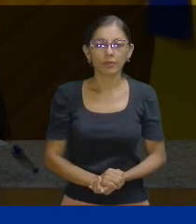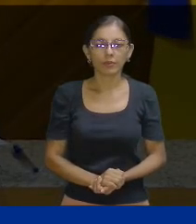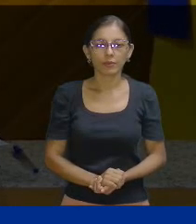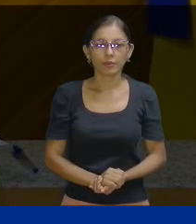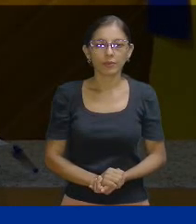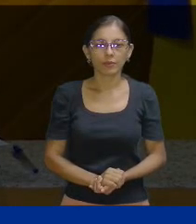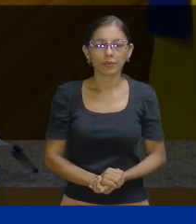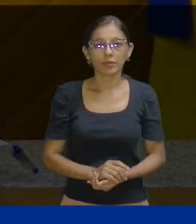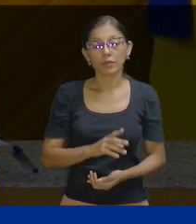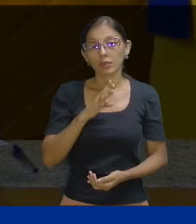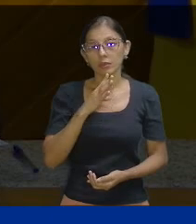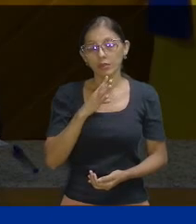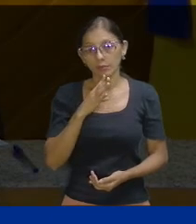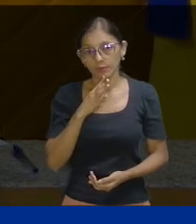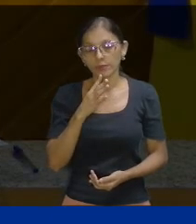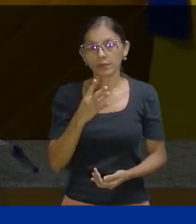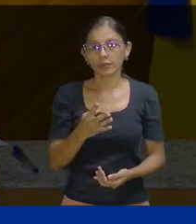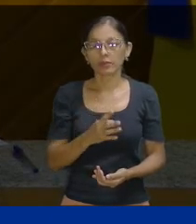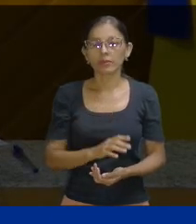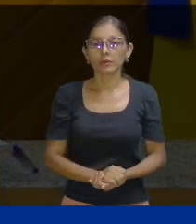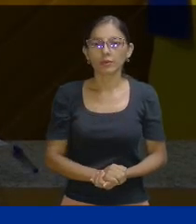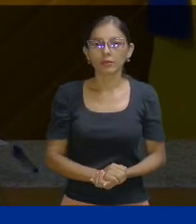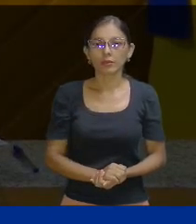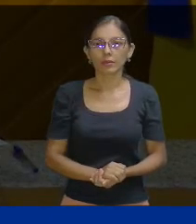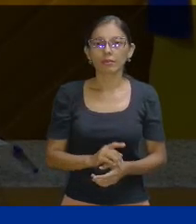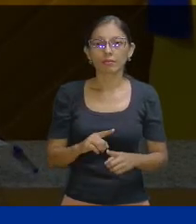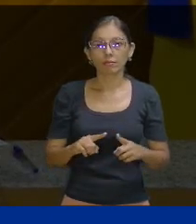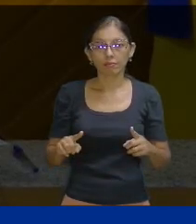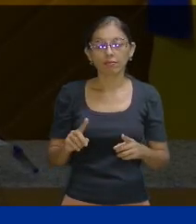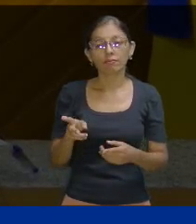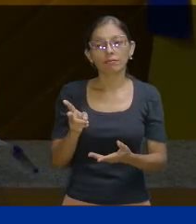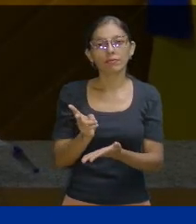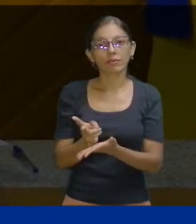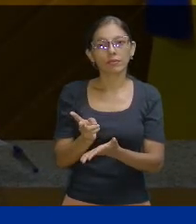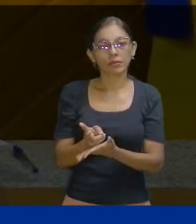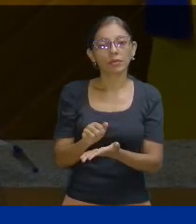não conheceu do pedido e, no mérito, julgou improcedente.